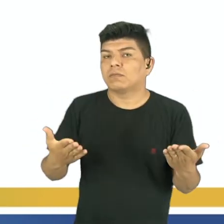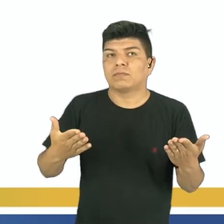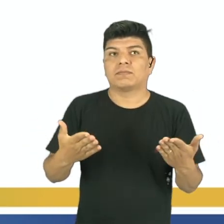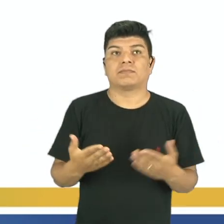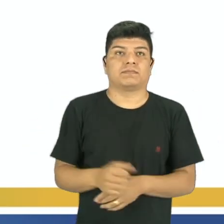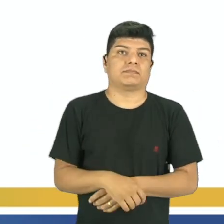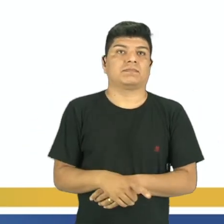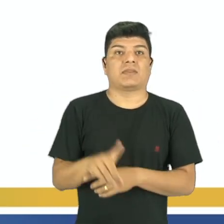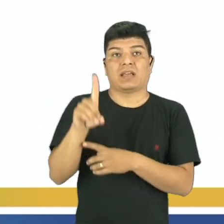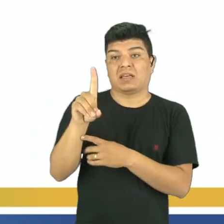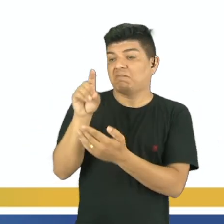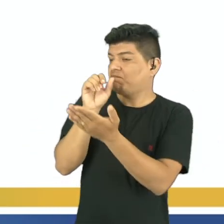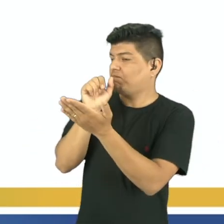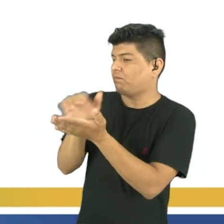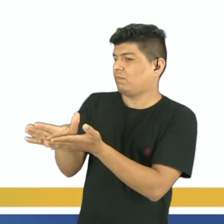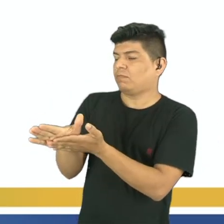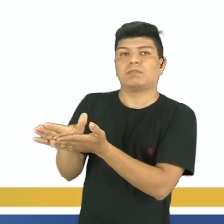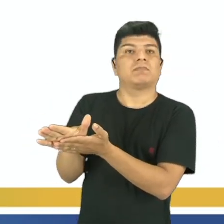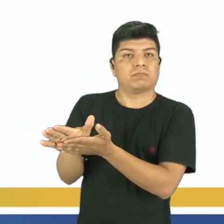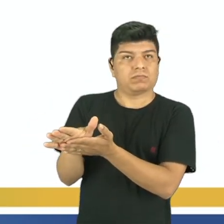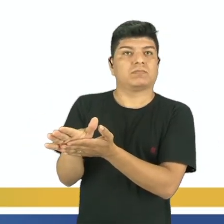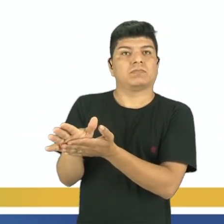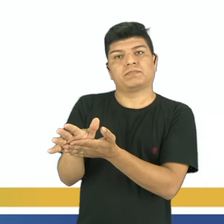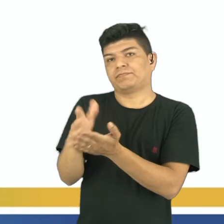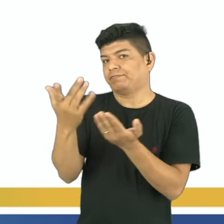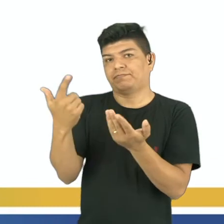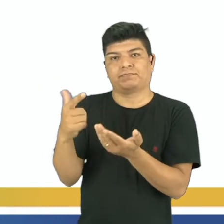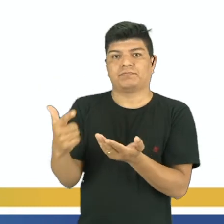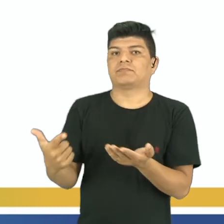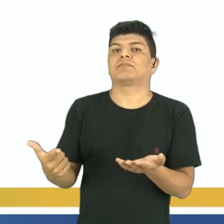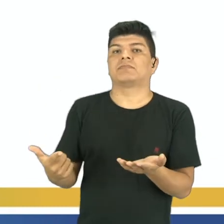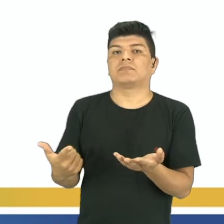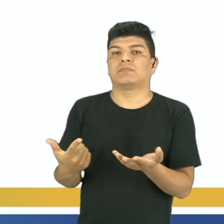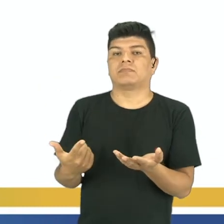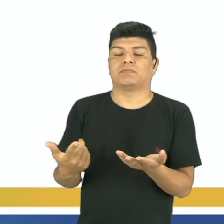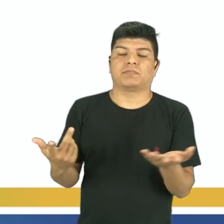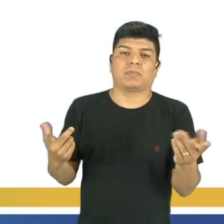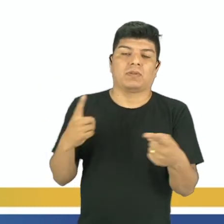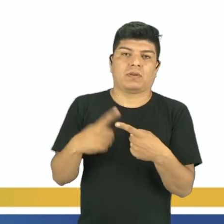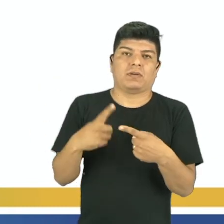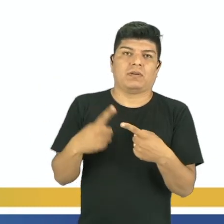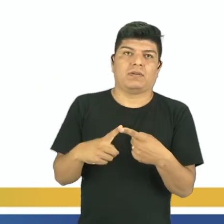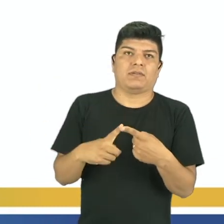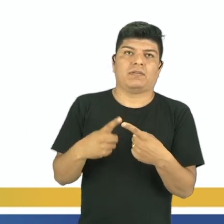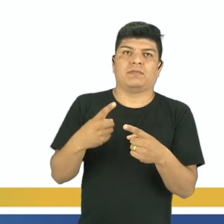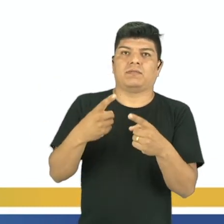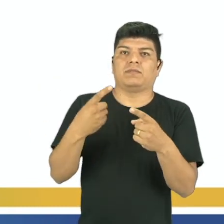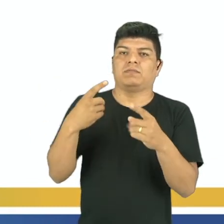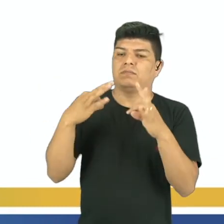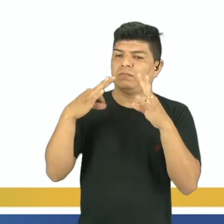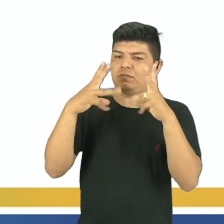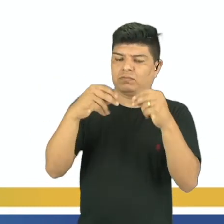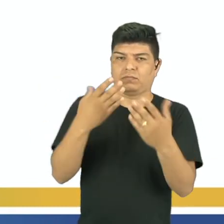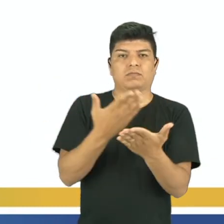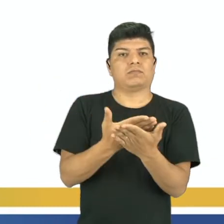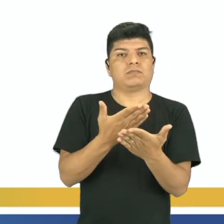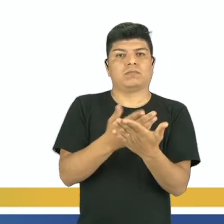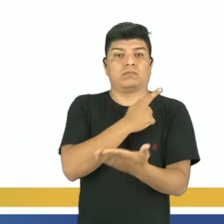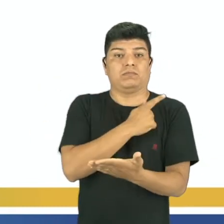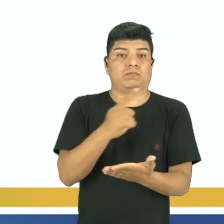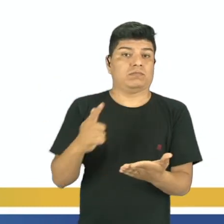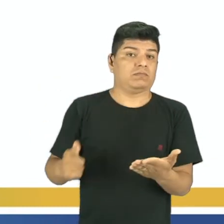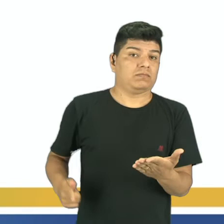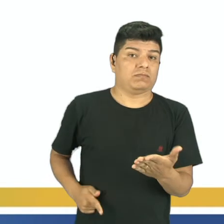letra D a gente já descarta pelo óbvio, né? Se a gente parar para pensar, quando a gente foi falando durante toda a aula, o governo,